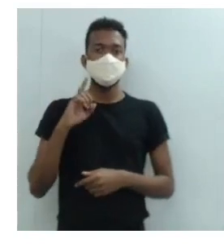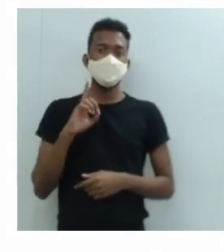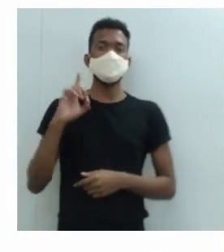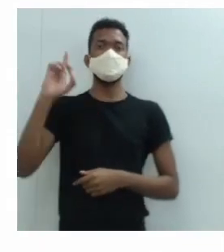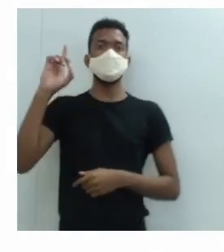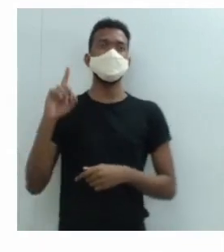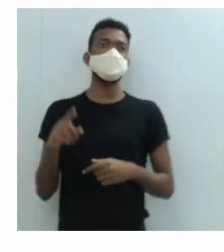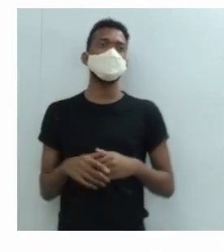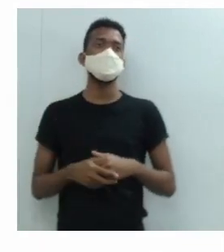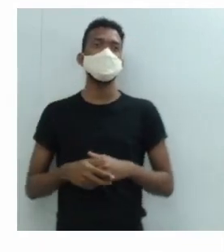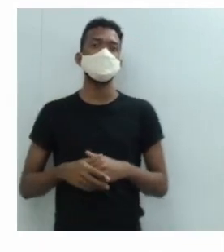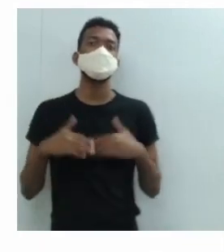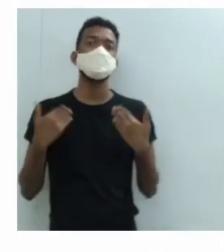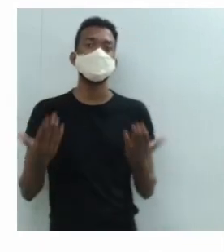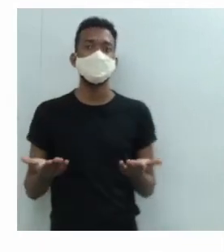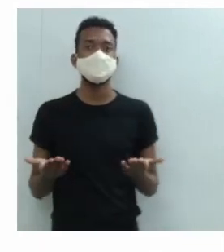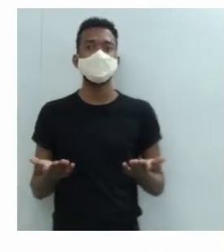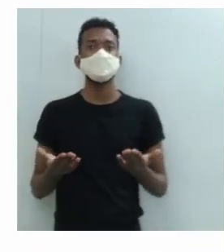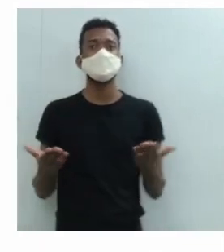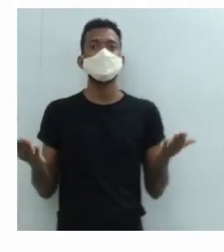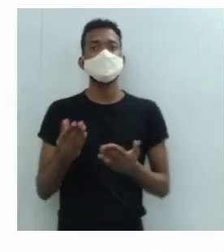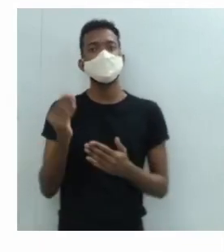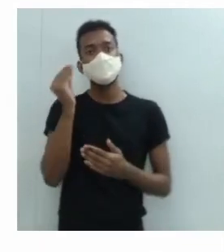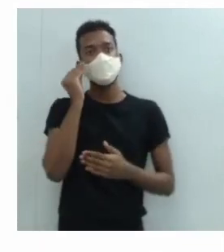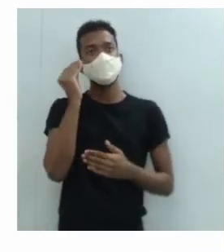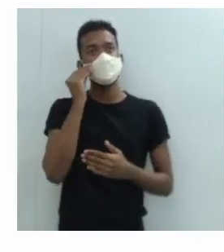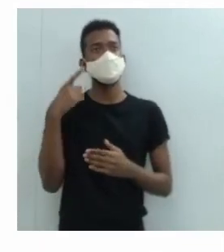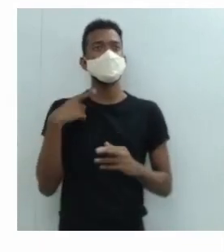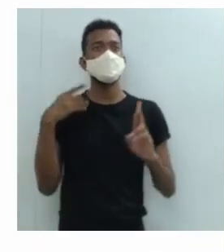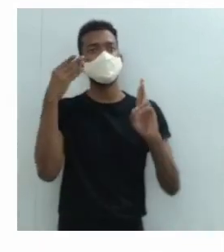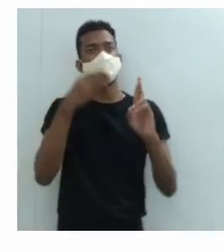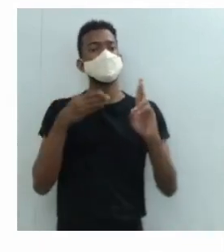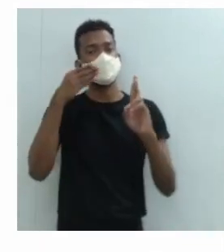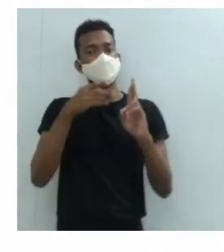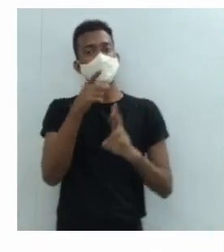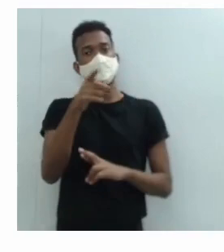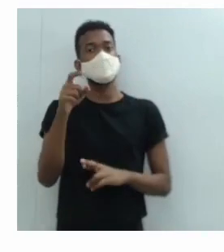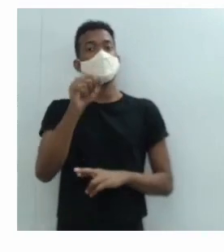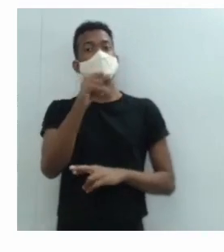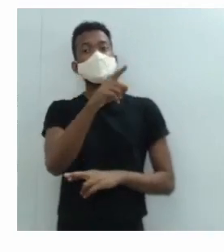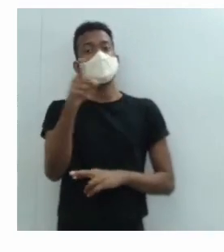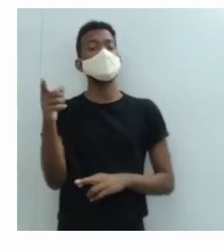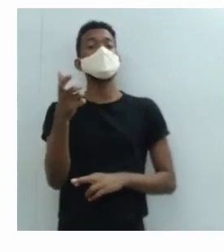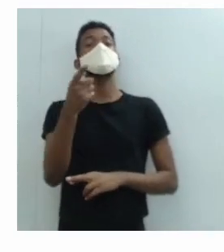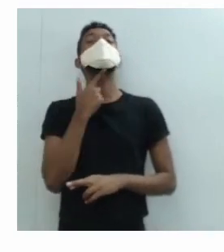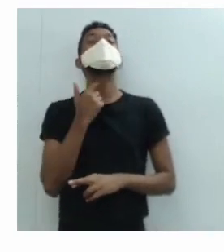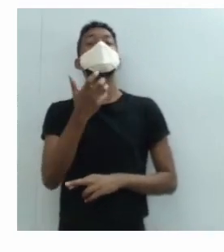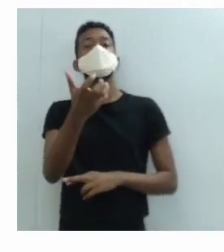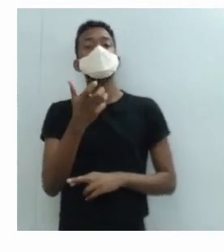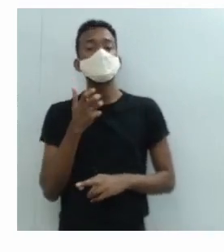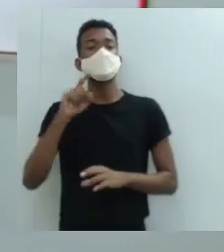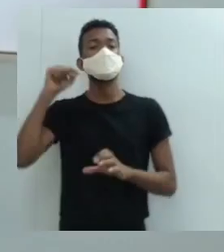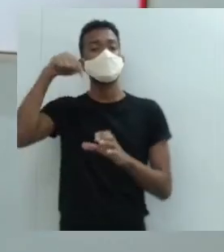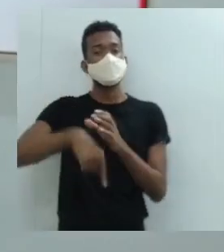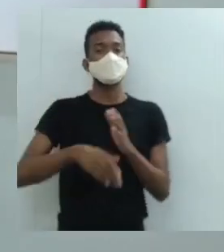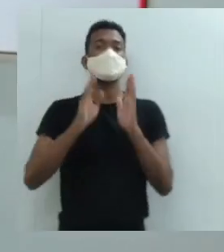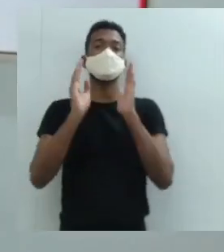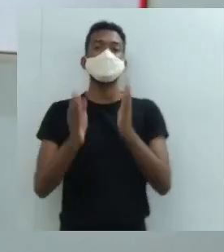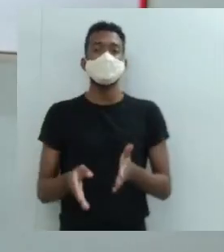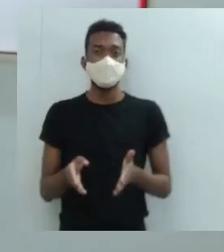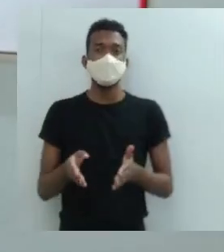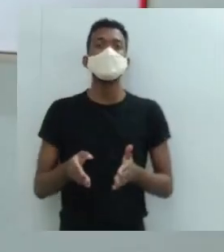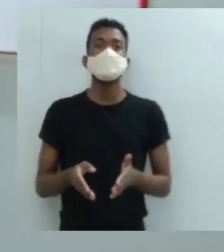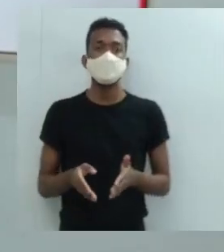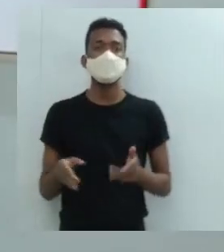teóricos. Então, vejamos. Então, aí tem uma referência, se vocês quiserem se aprofundar, né, na formação